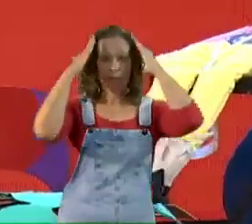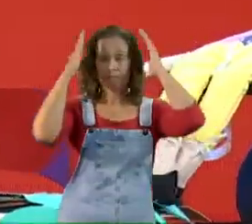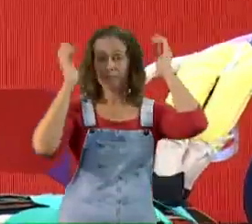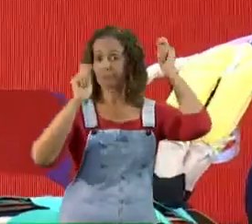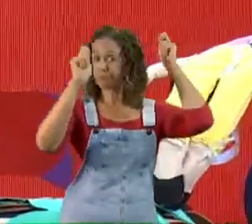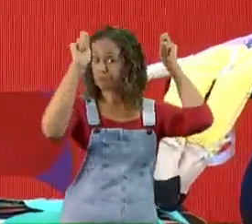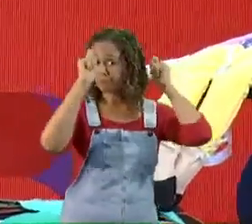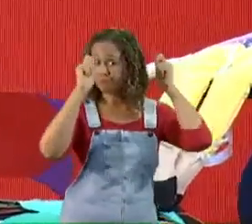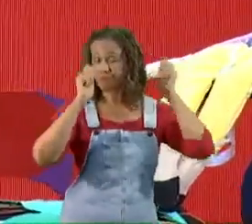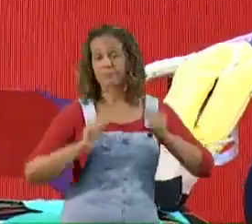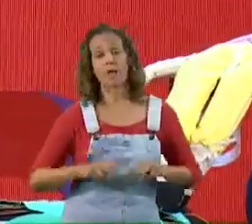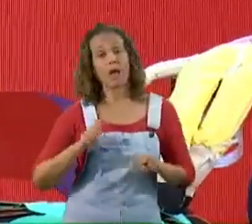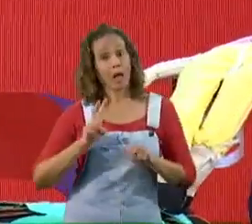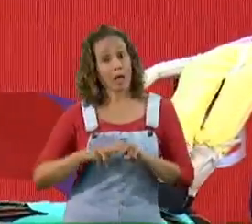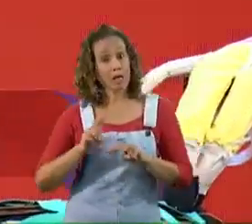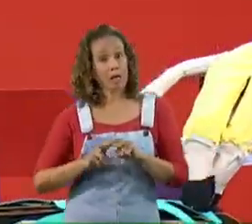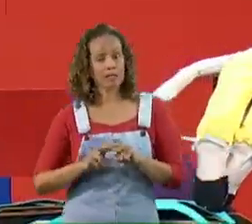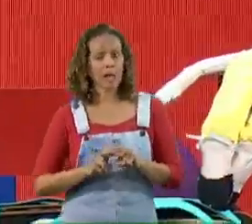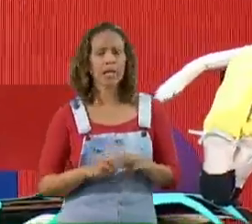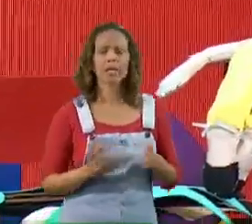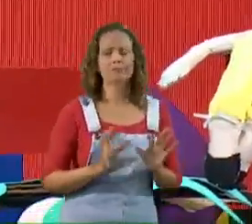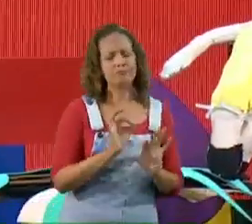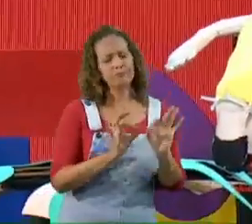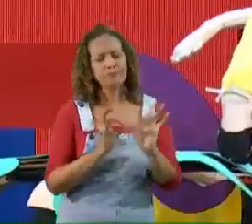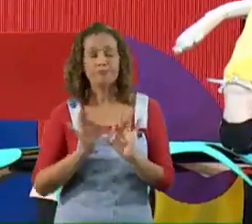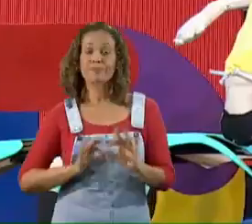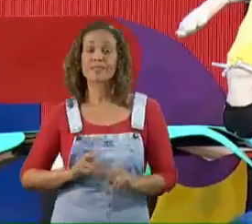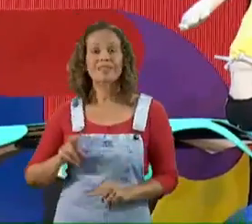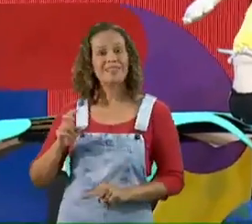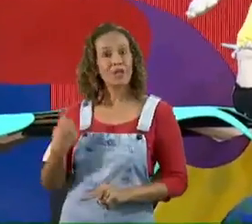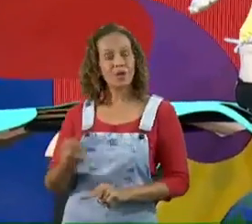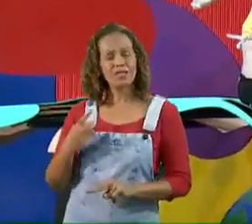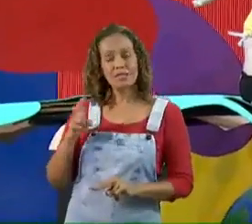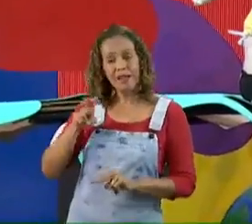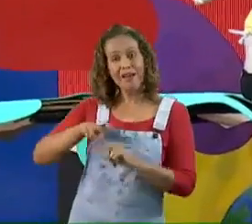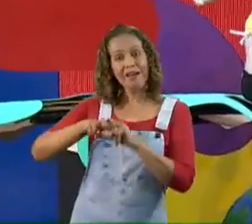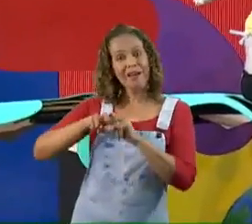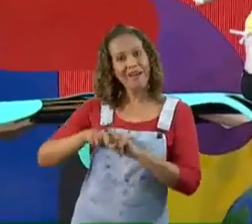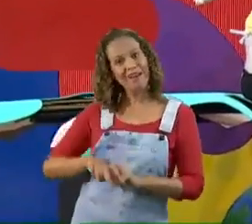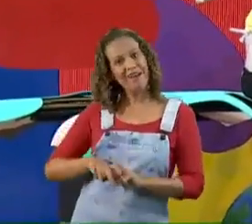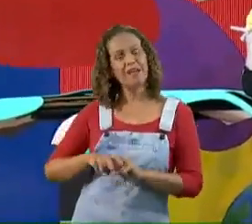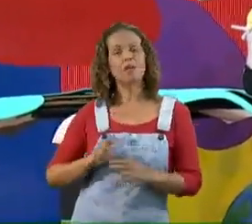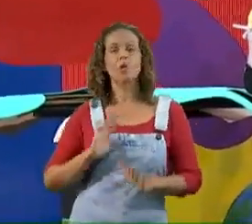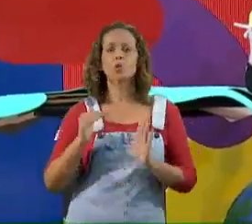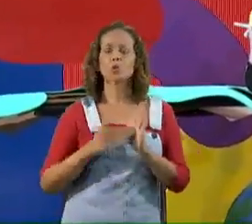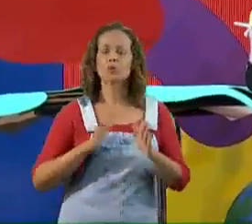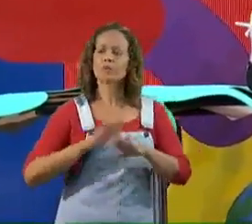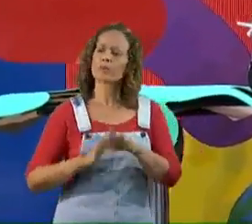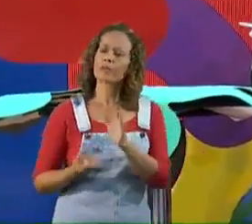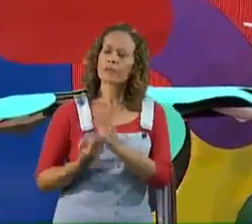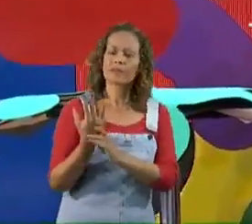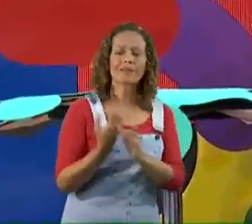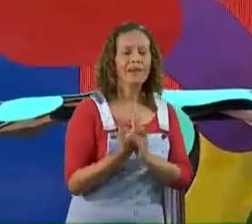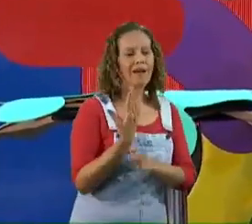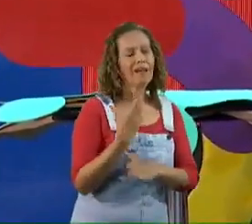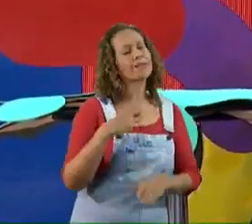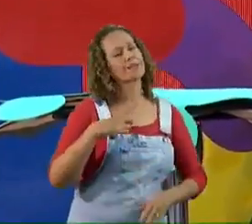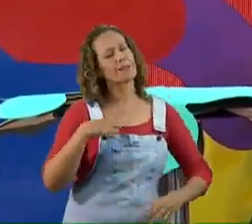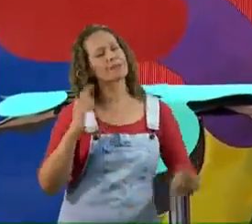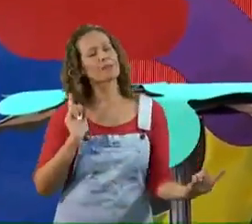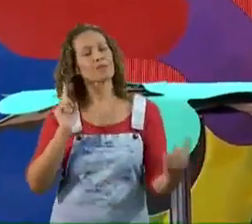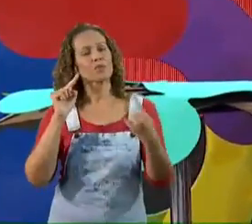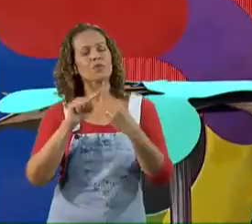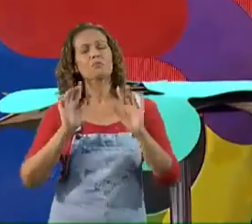A cadeira foi criada para a gente sentar. Tudo que foi criado para alguma coisa. Mas